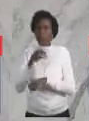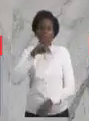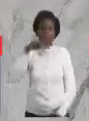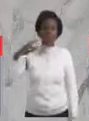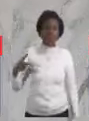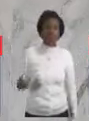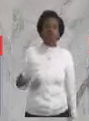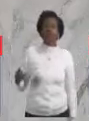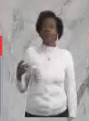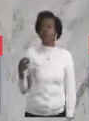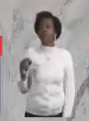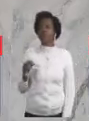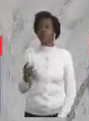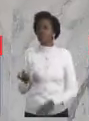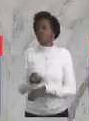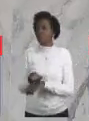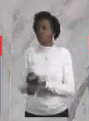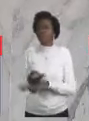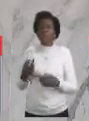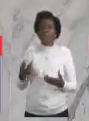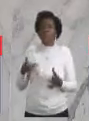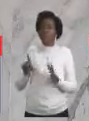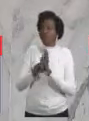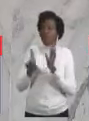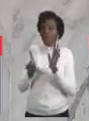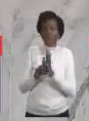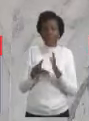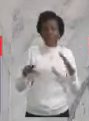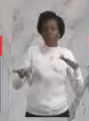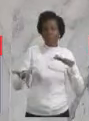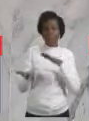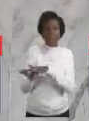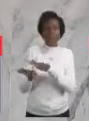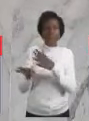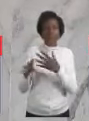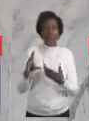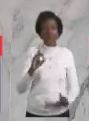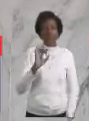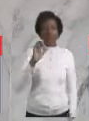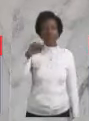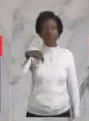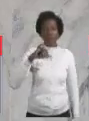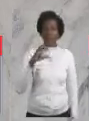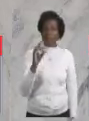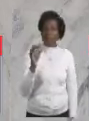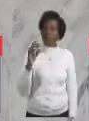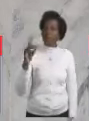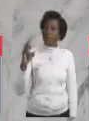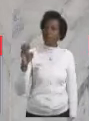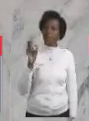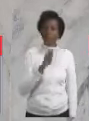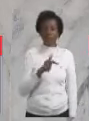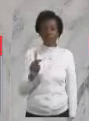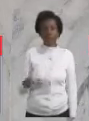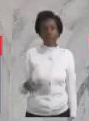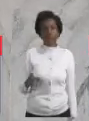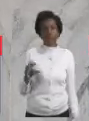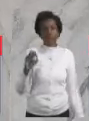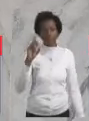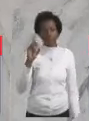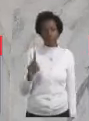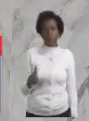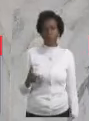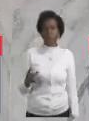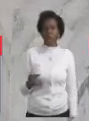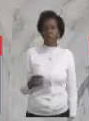Público questionando essa lei que ataca a dignidade dos professores categoria